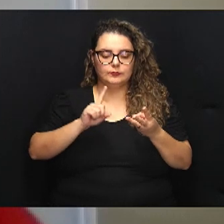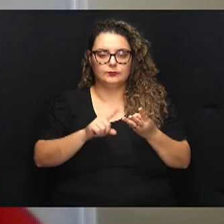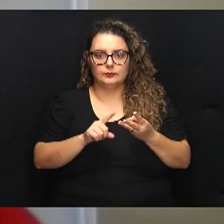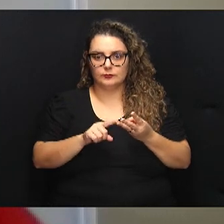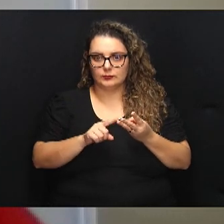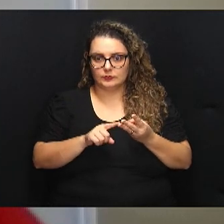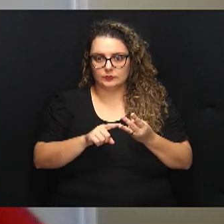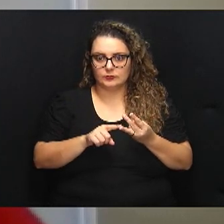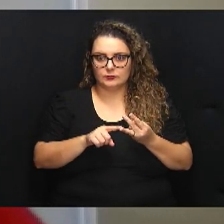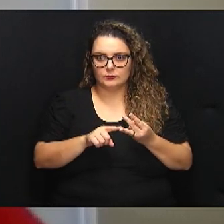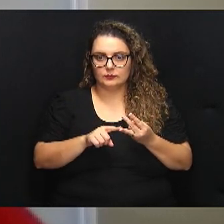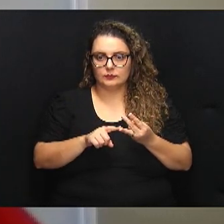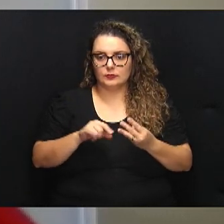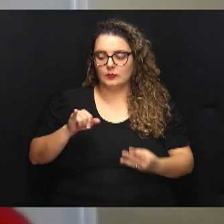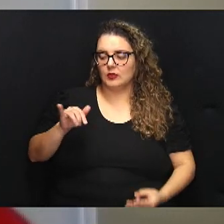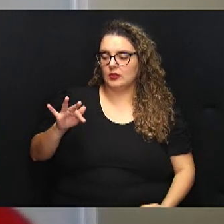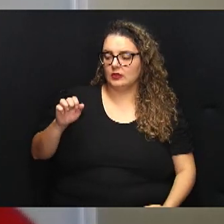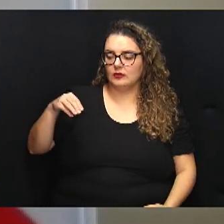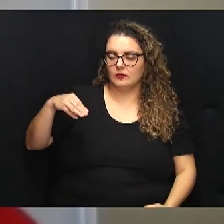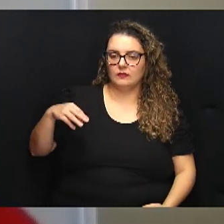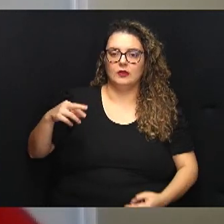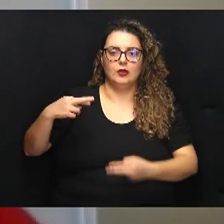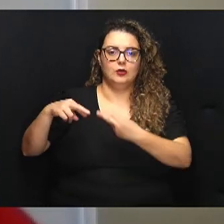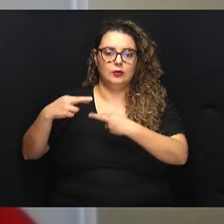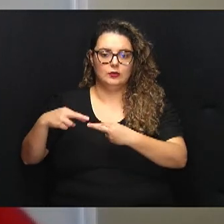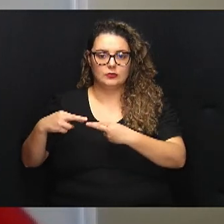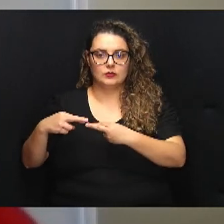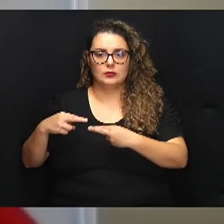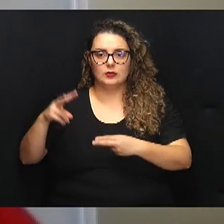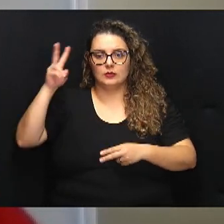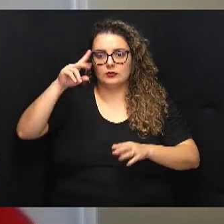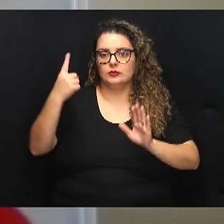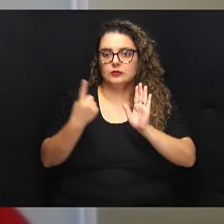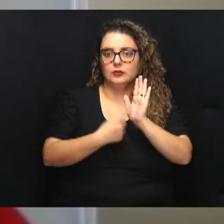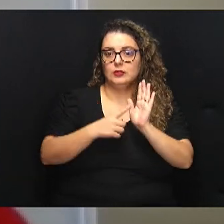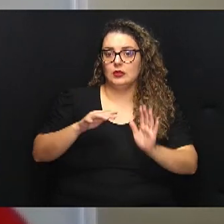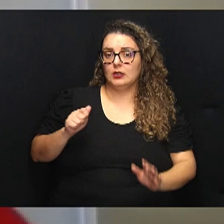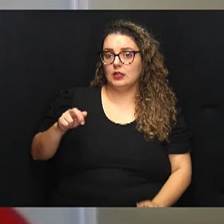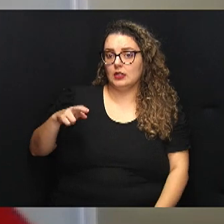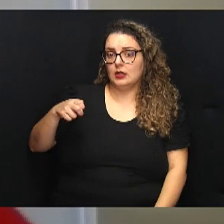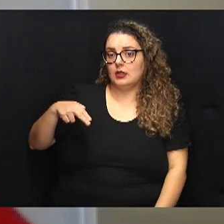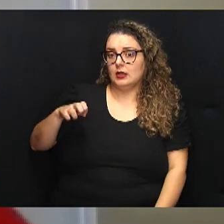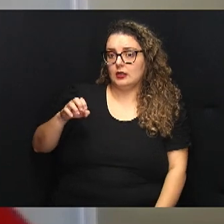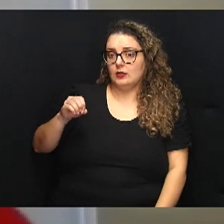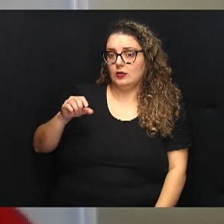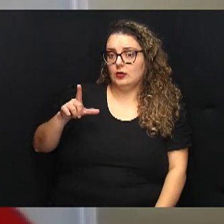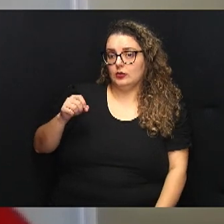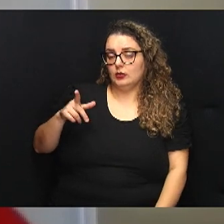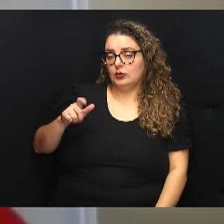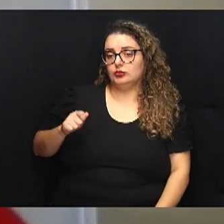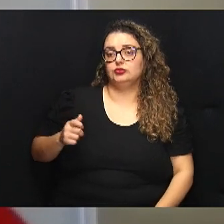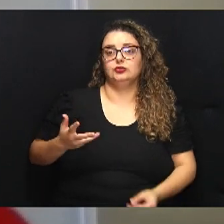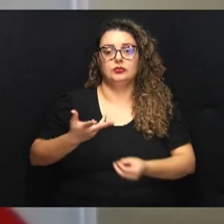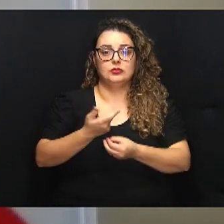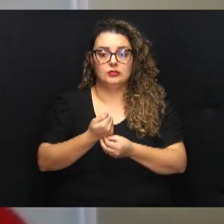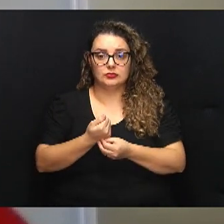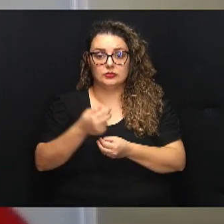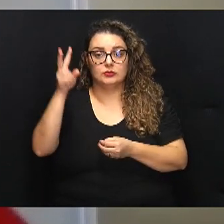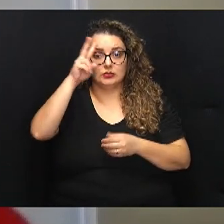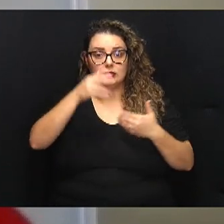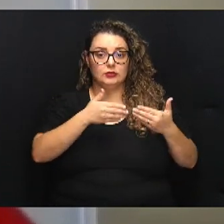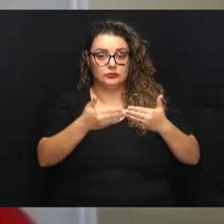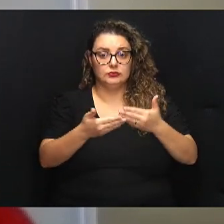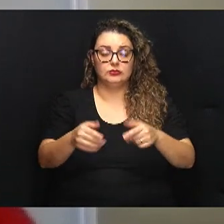o IPHAN, a respeito de patrimônio arqueológico, artístico e